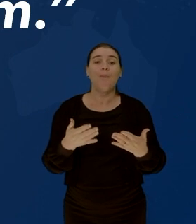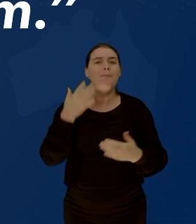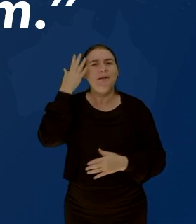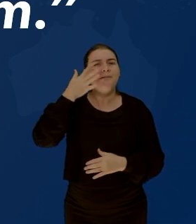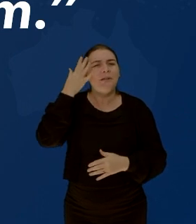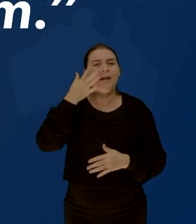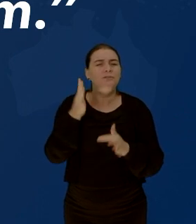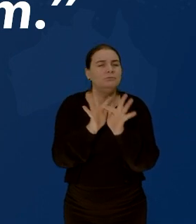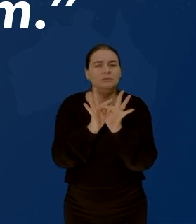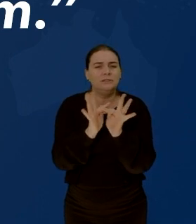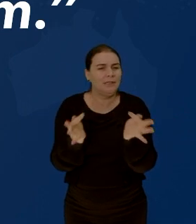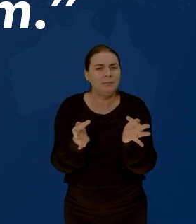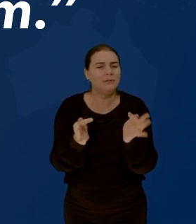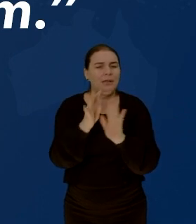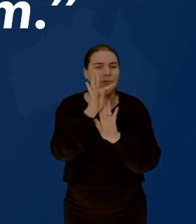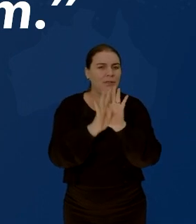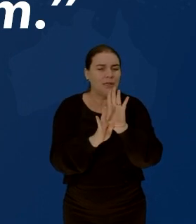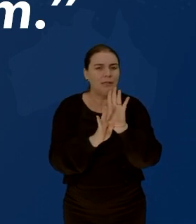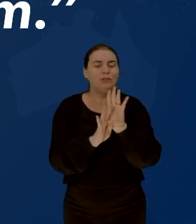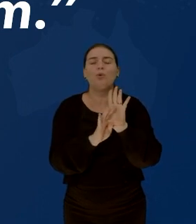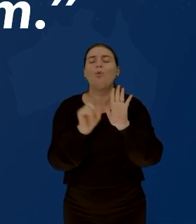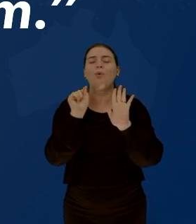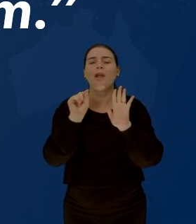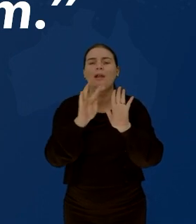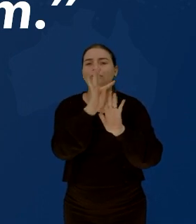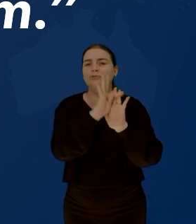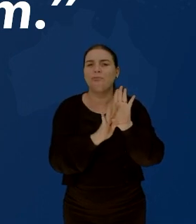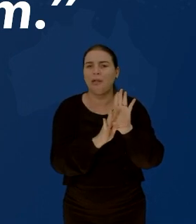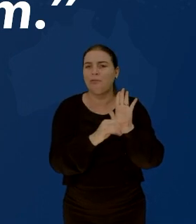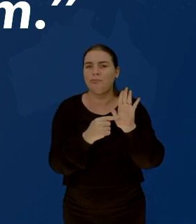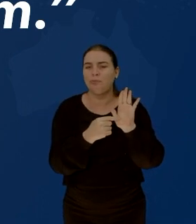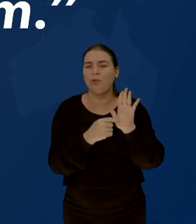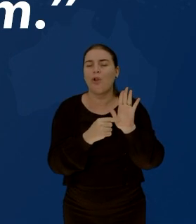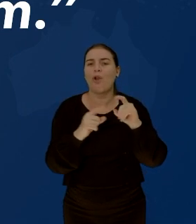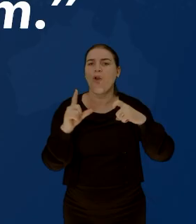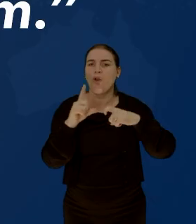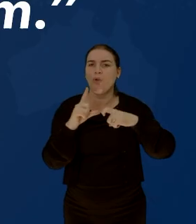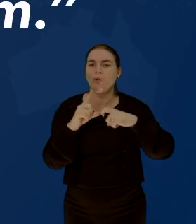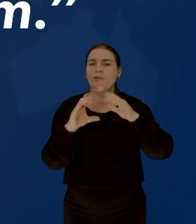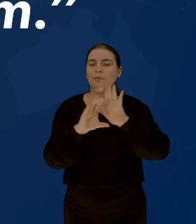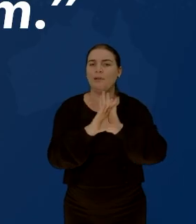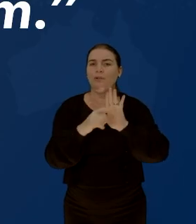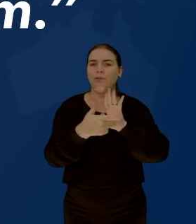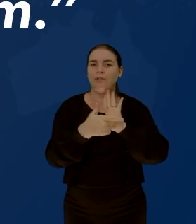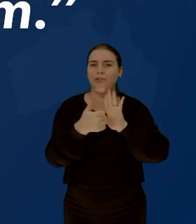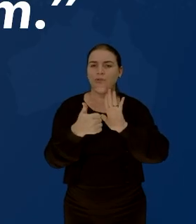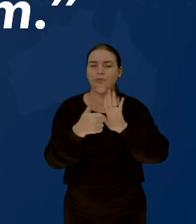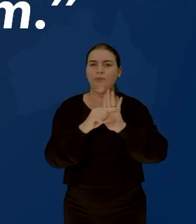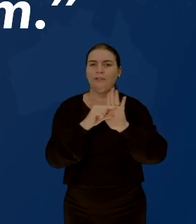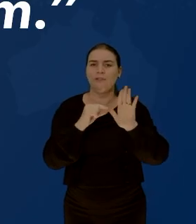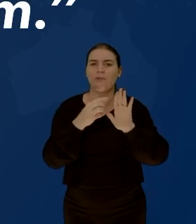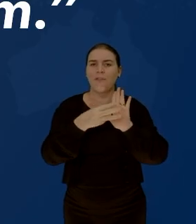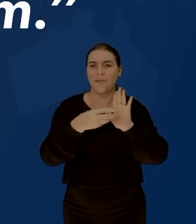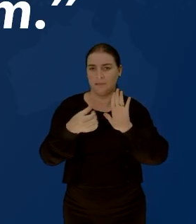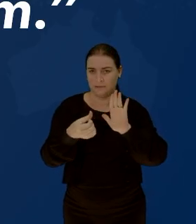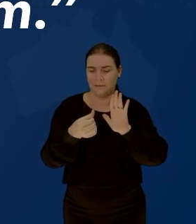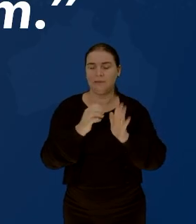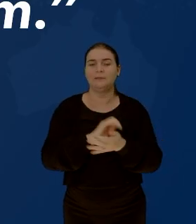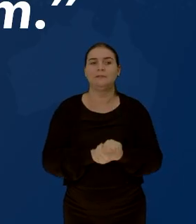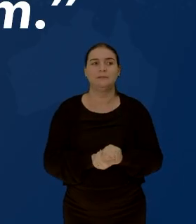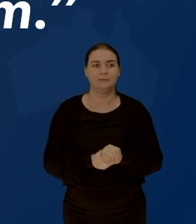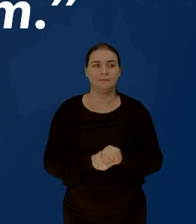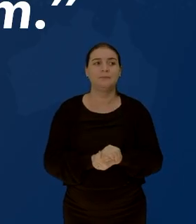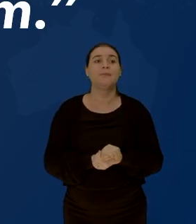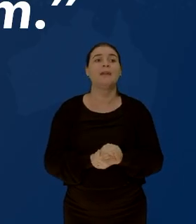aqui no texto. Vamos lá. O que é que diz o texto? Lucas 21, 36. Vamos ler comigo? Cadê